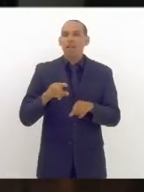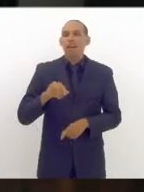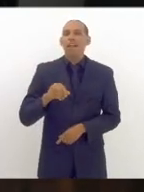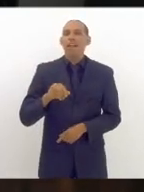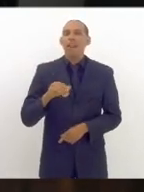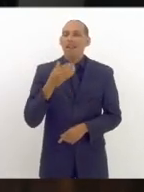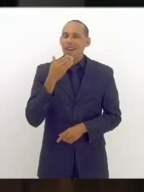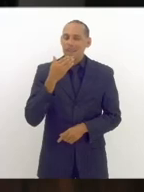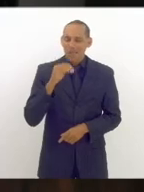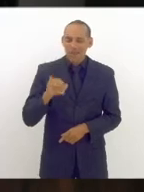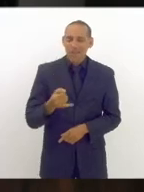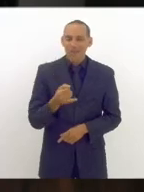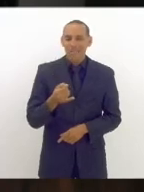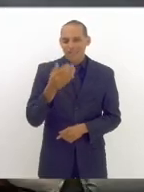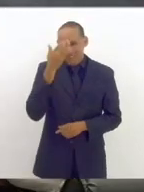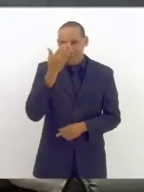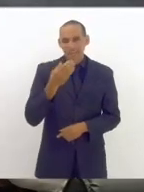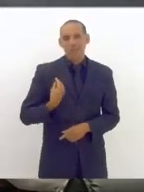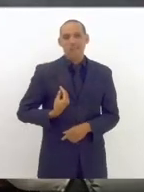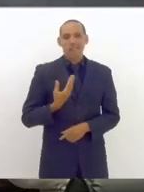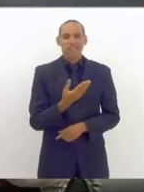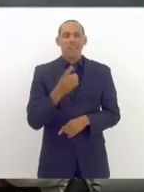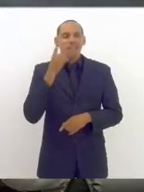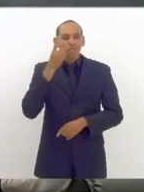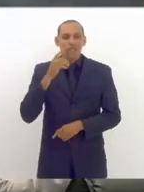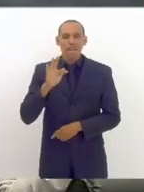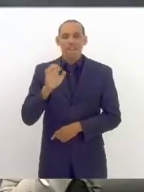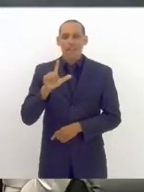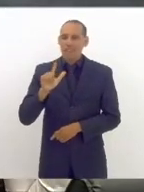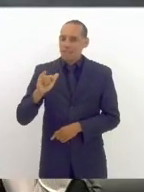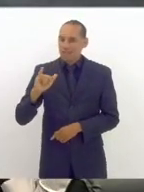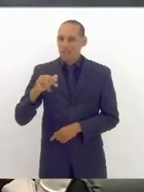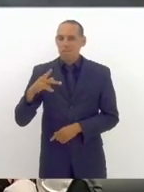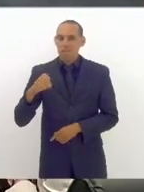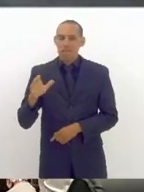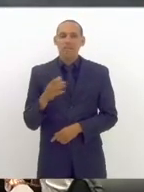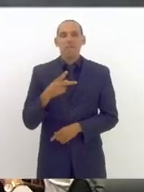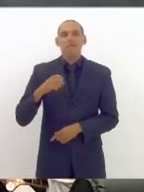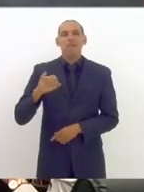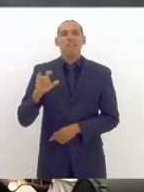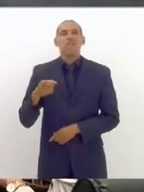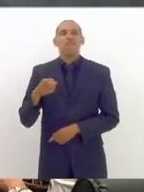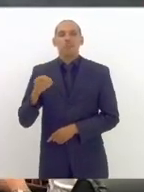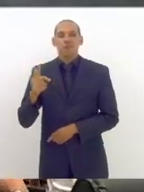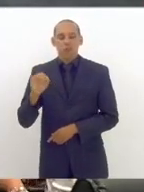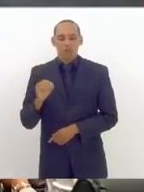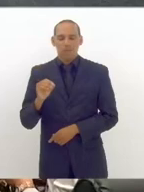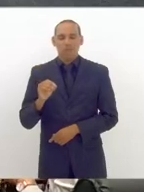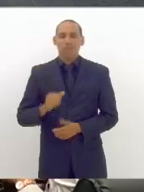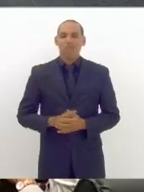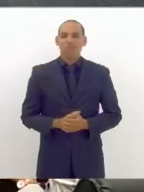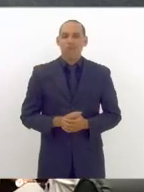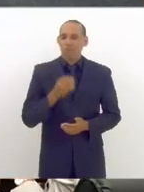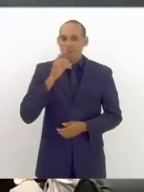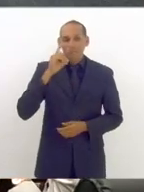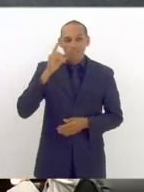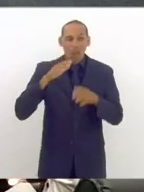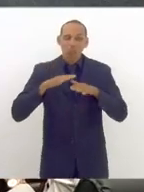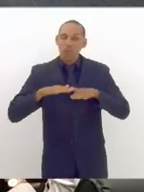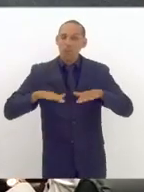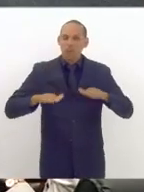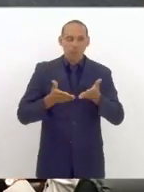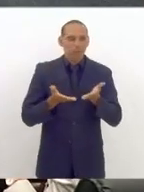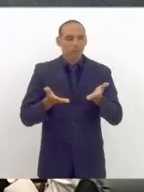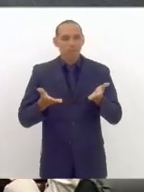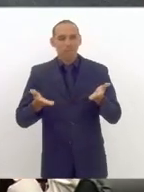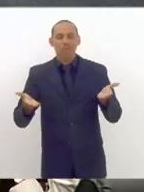presença do nosso deputado Felipe Peixoto. Muito bom dia a todas e todos. Ao cumprimentar